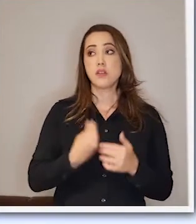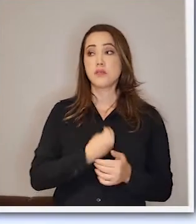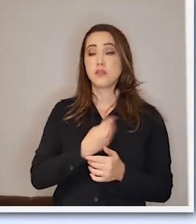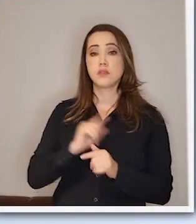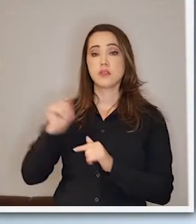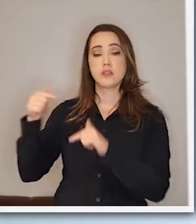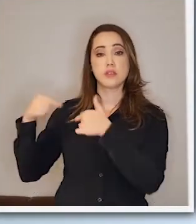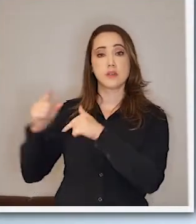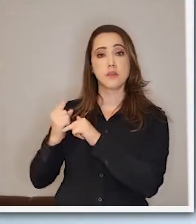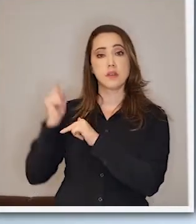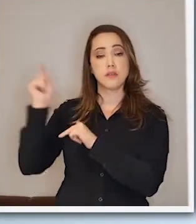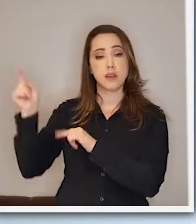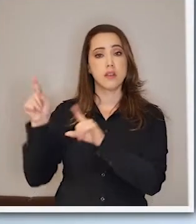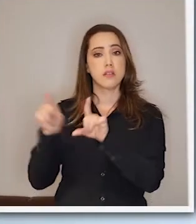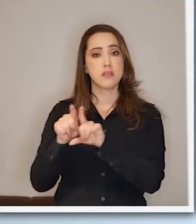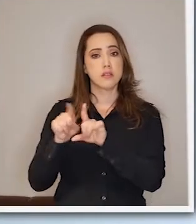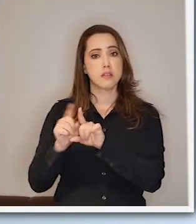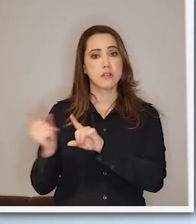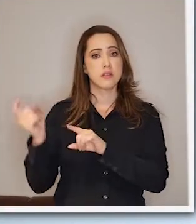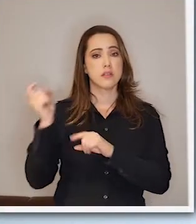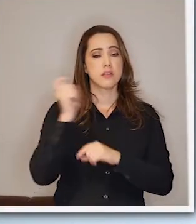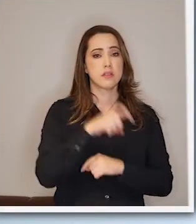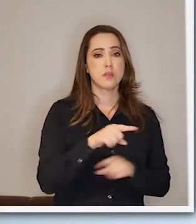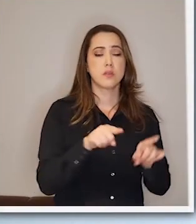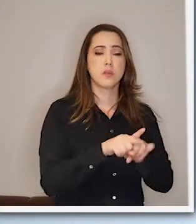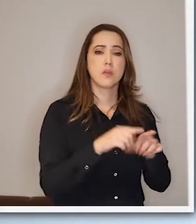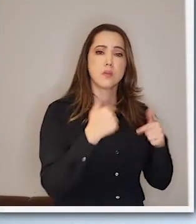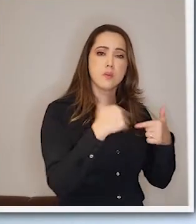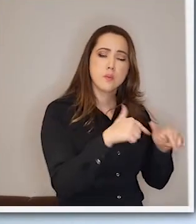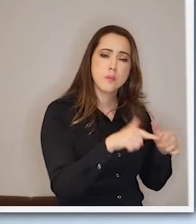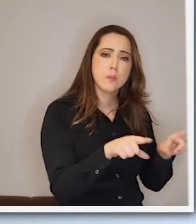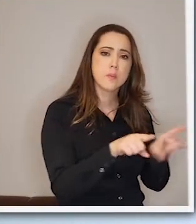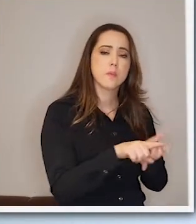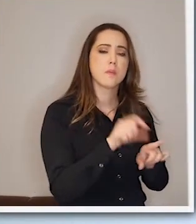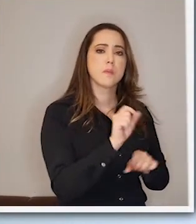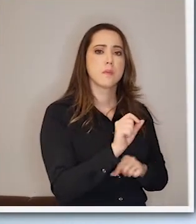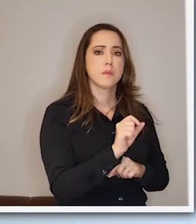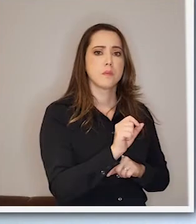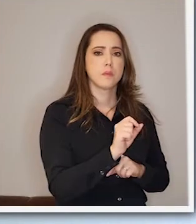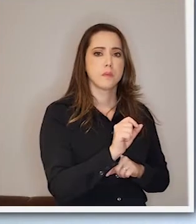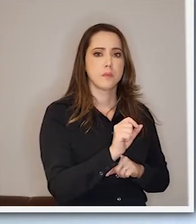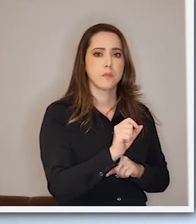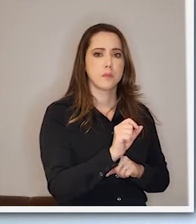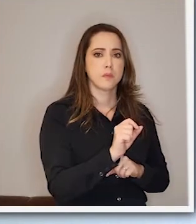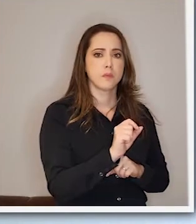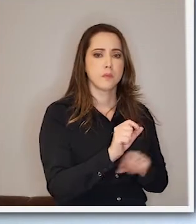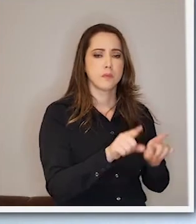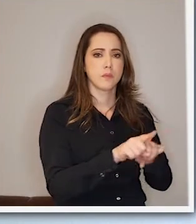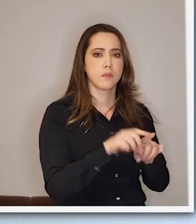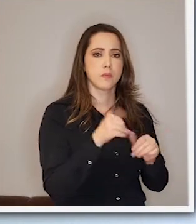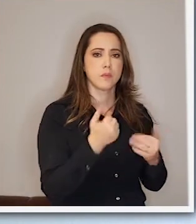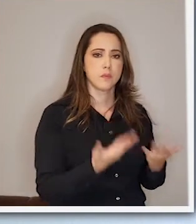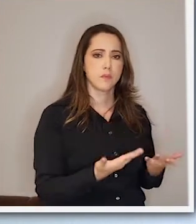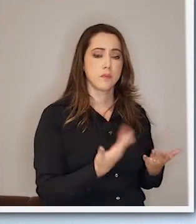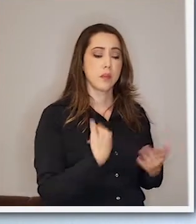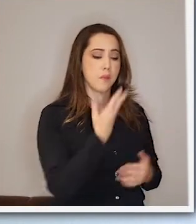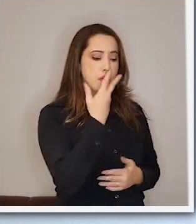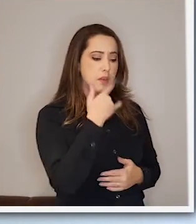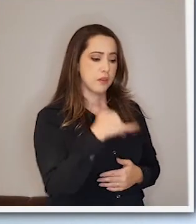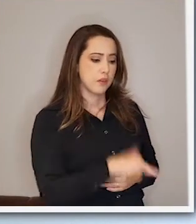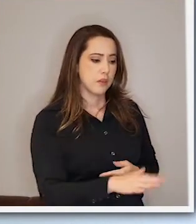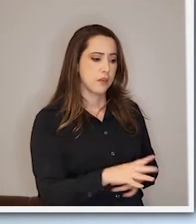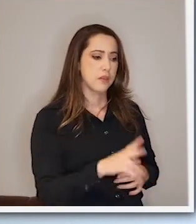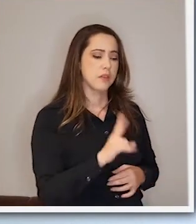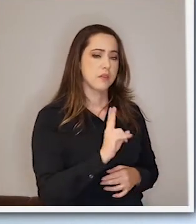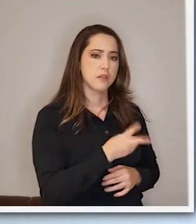aí você trabalhando lá, né? Isso, comecei a trabalhar com 8 anos de idade, daí diante não parei, até mais que meu time, esse primeiro emprego aí,